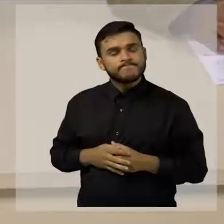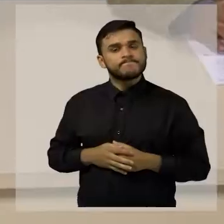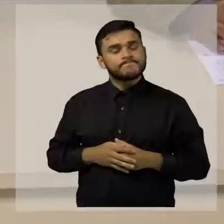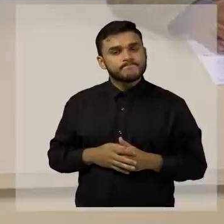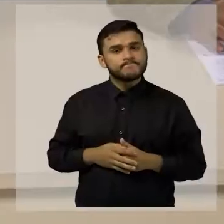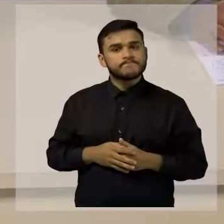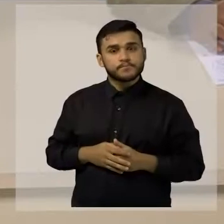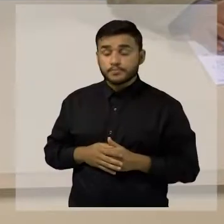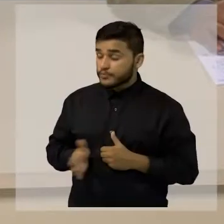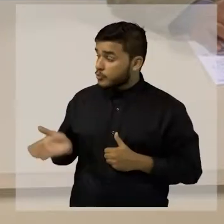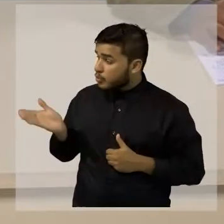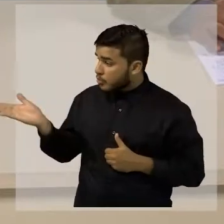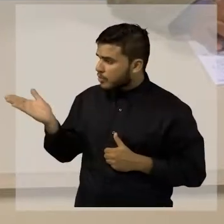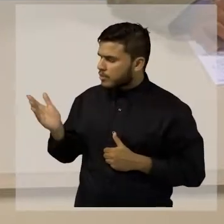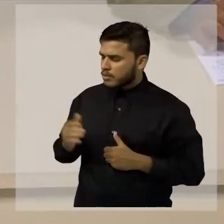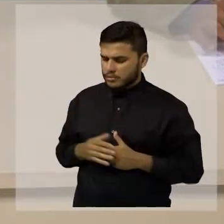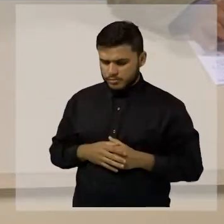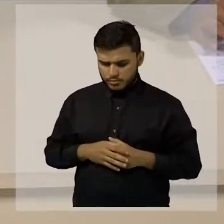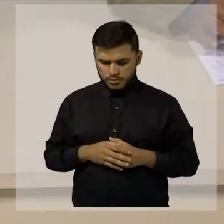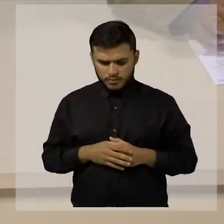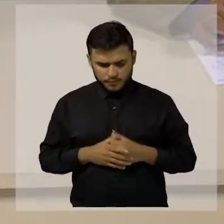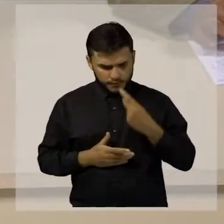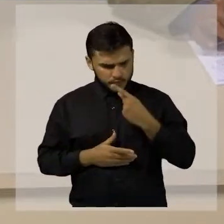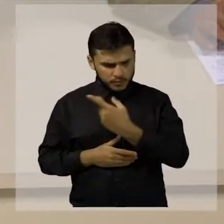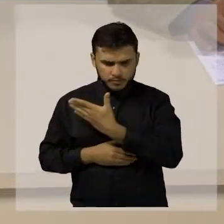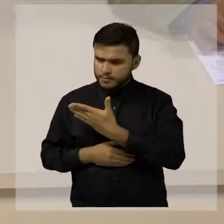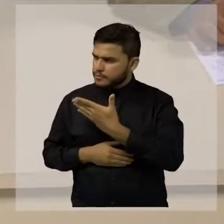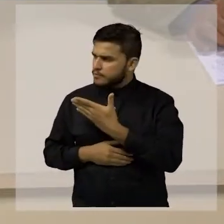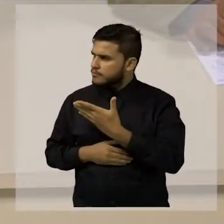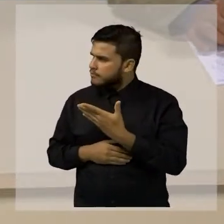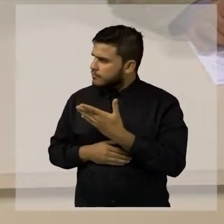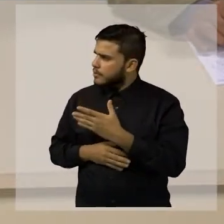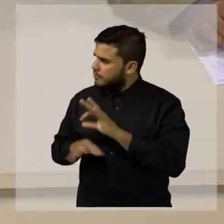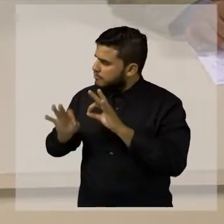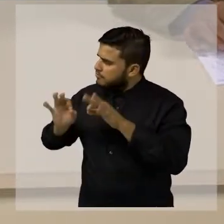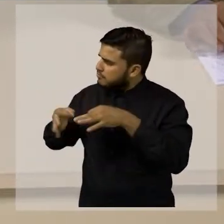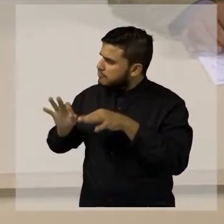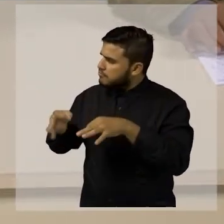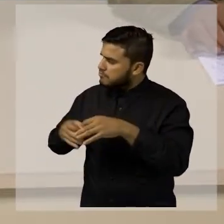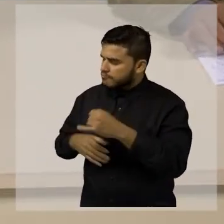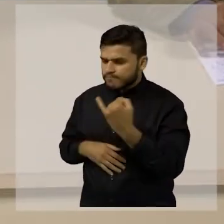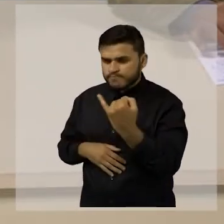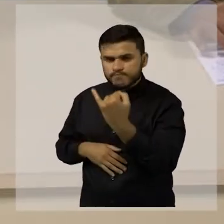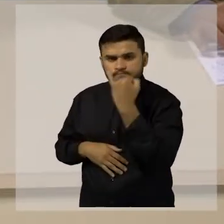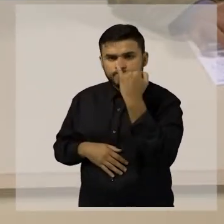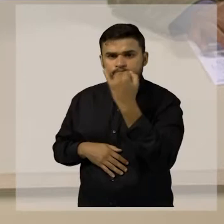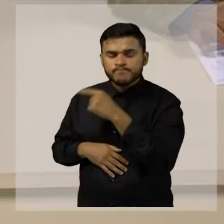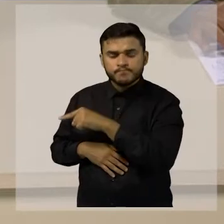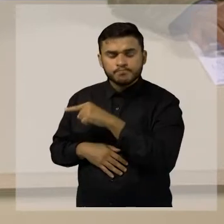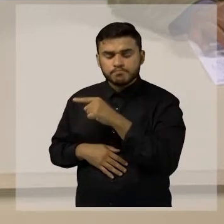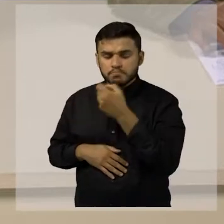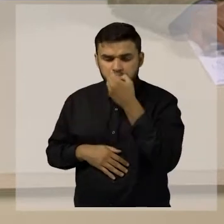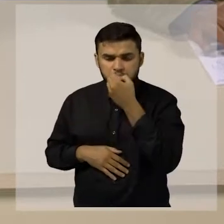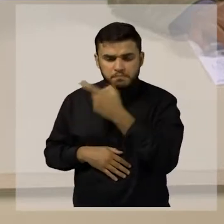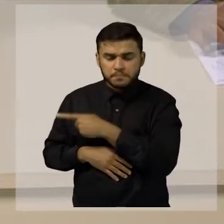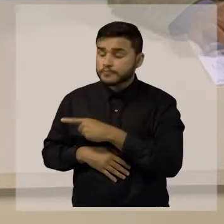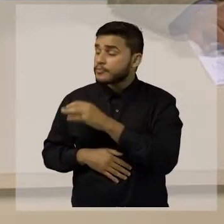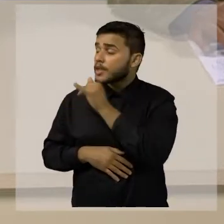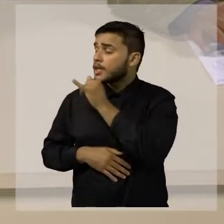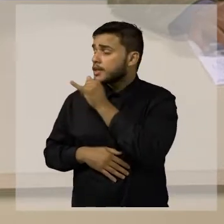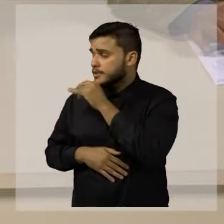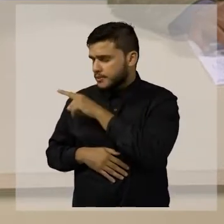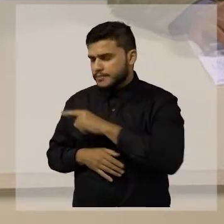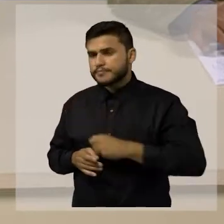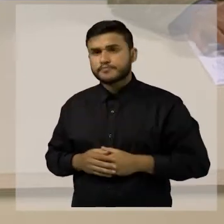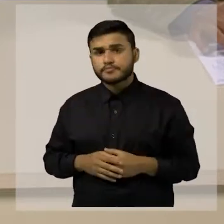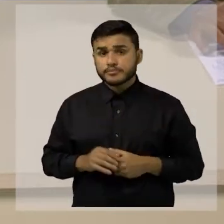Esse fator pode ser primordial, porque aqueles que não conseguiram lograr para